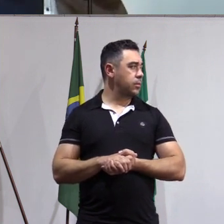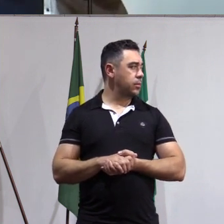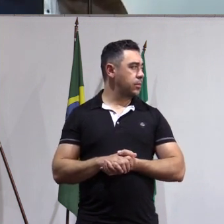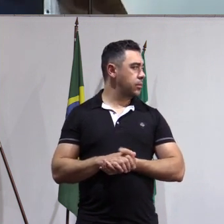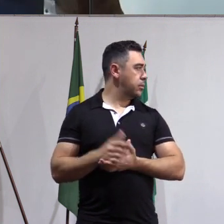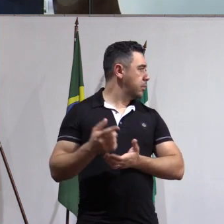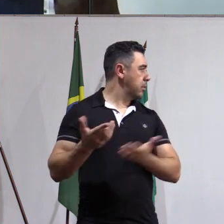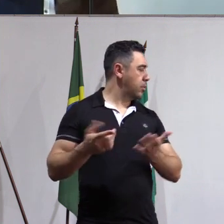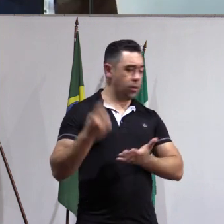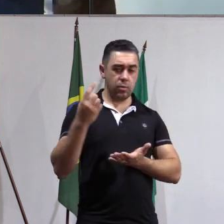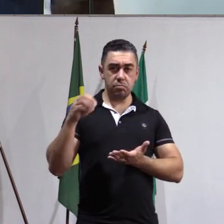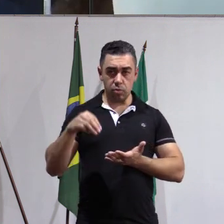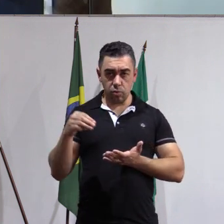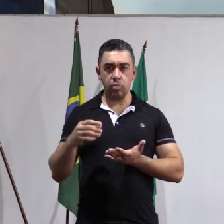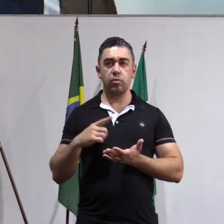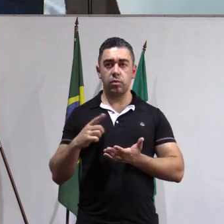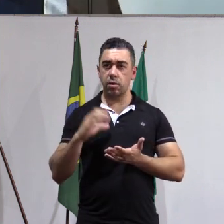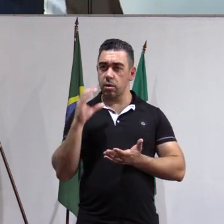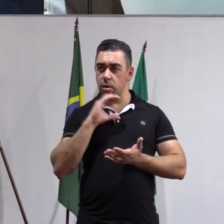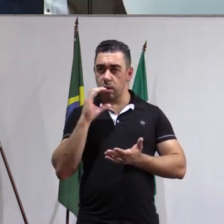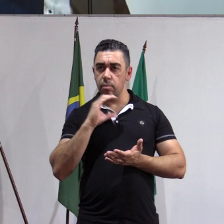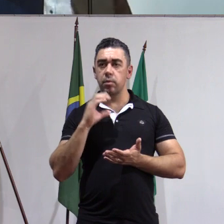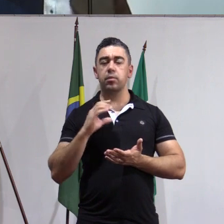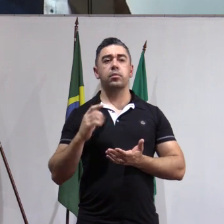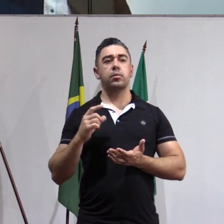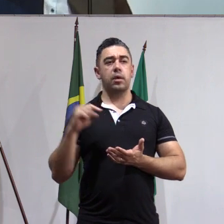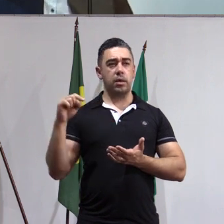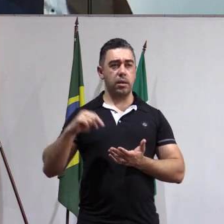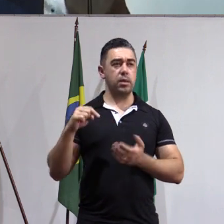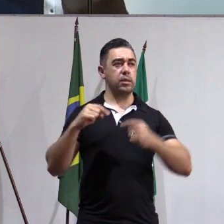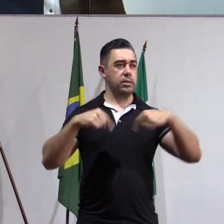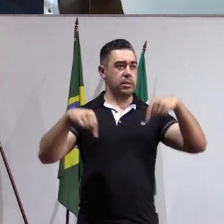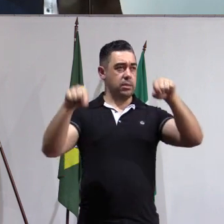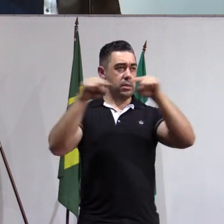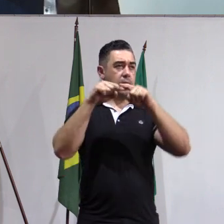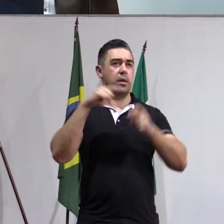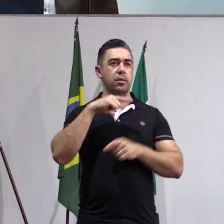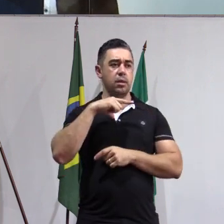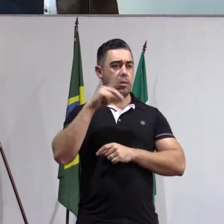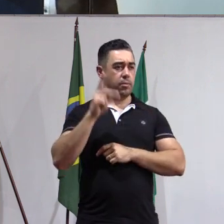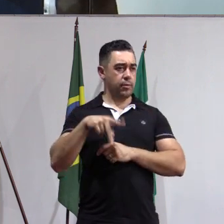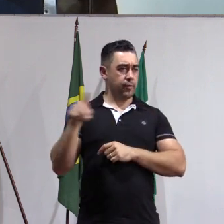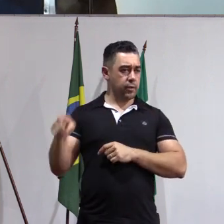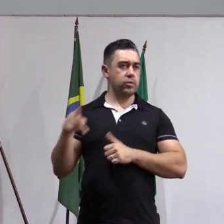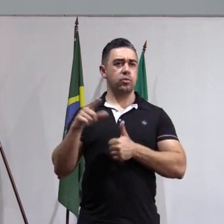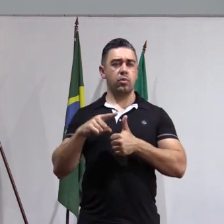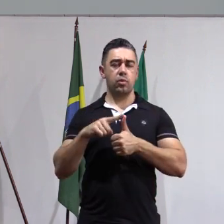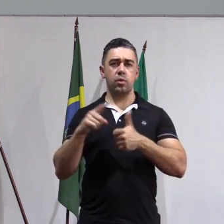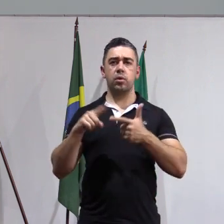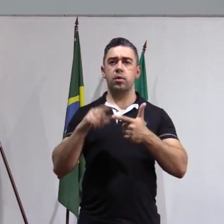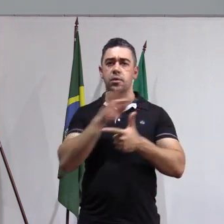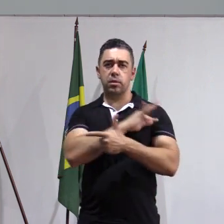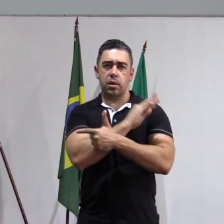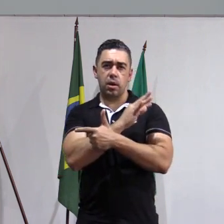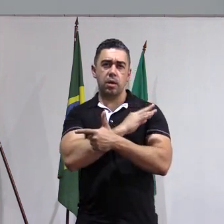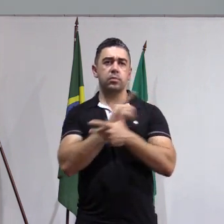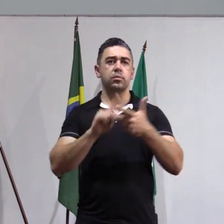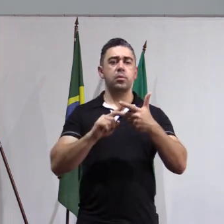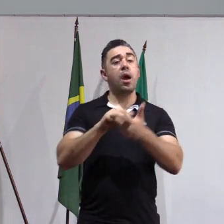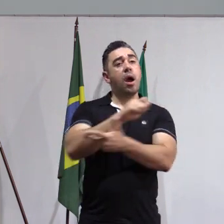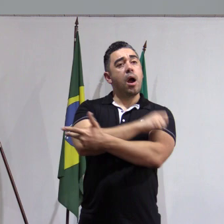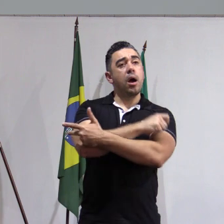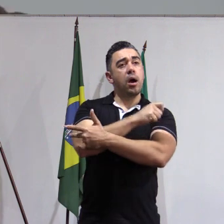Nesse um minuto que resta, também vou ser bem breve, nessa sala estão os professores, os técnicos e os